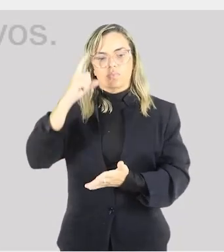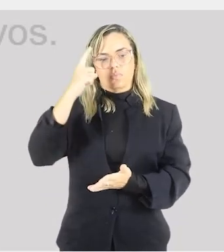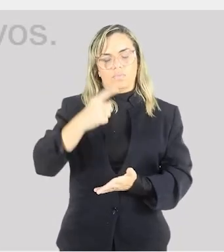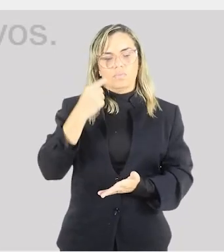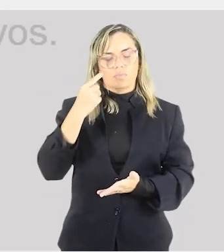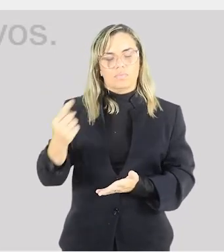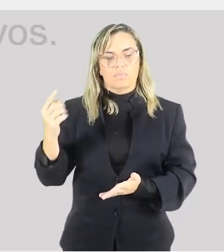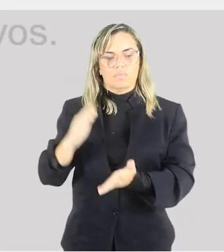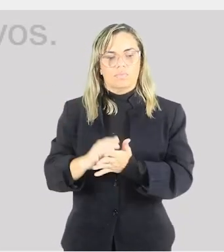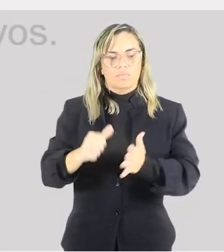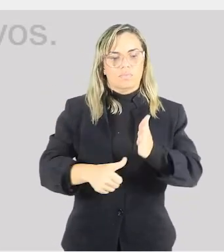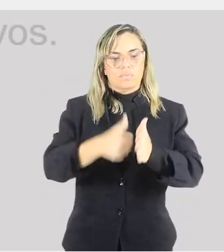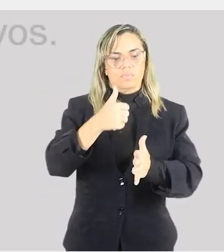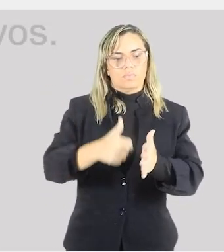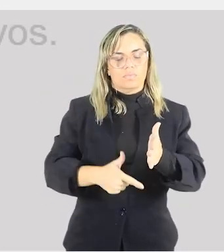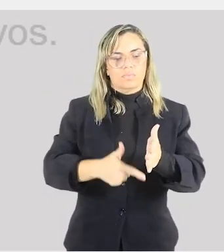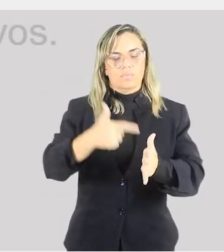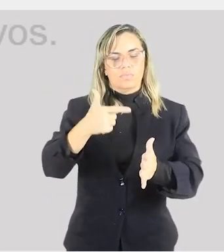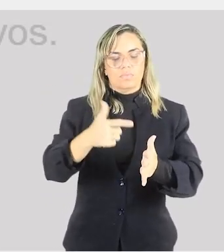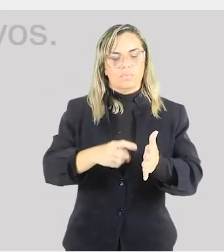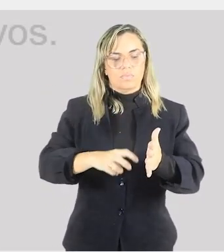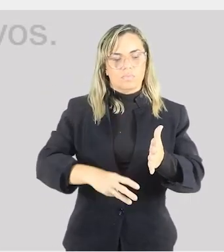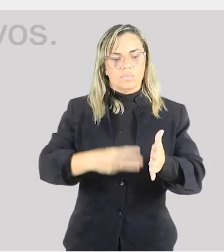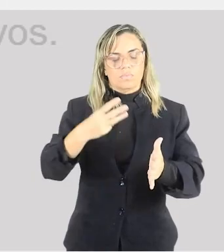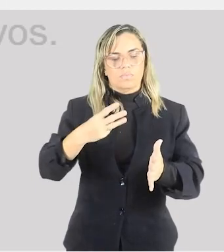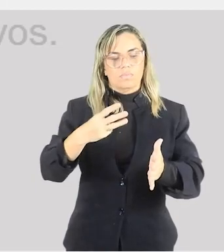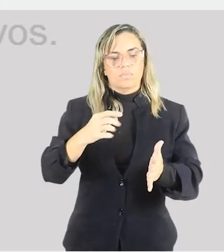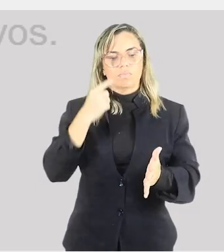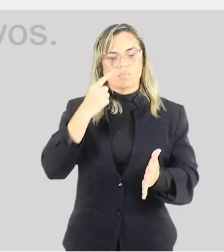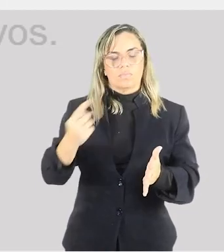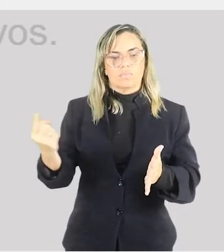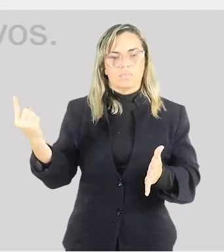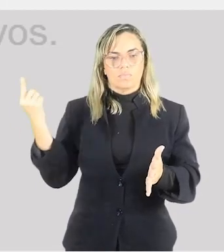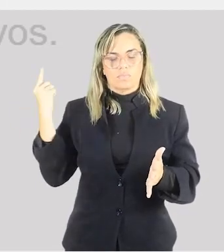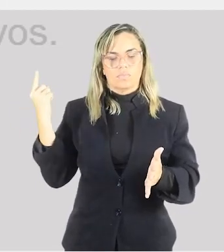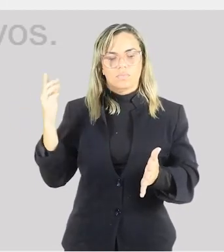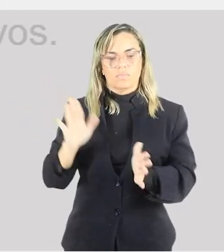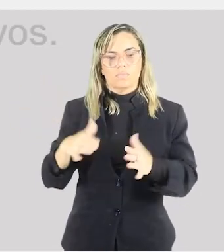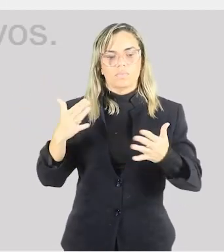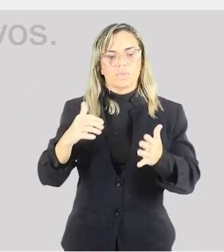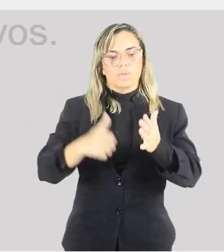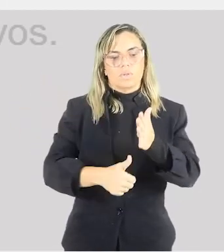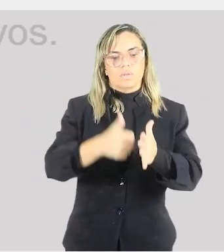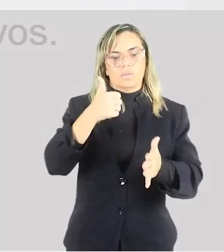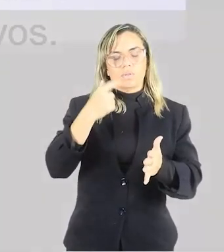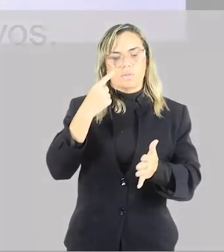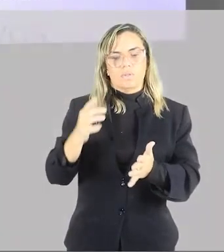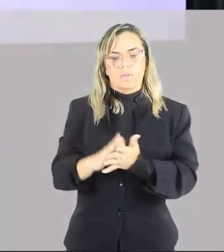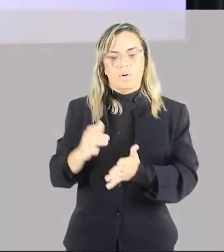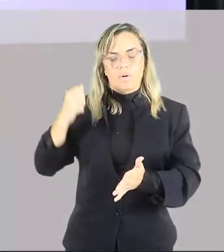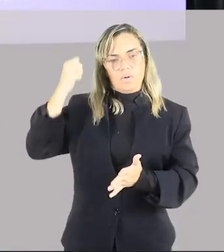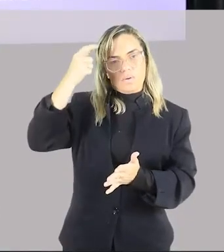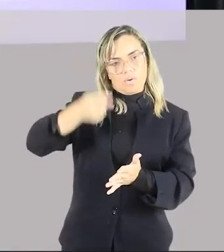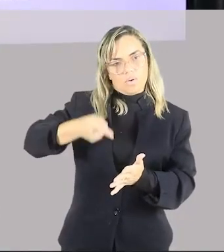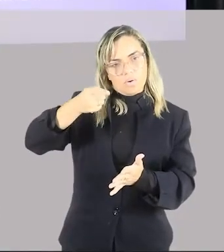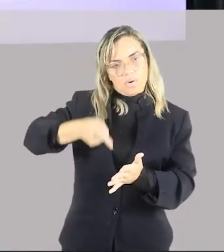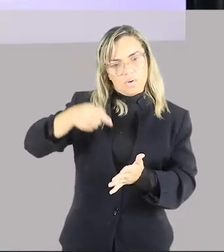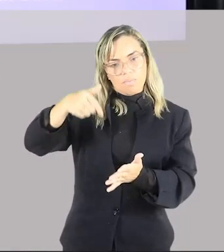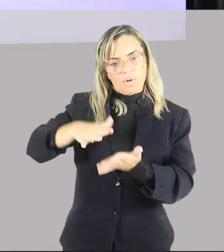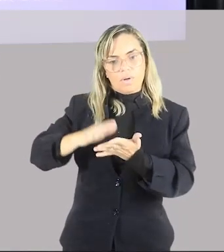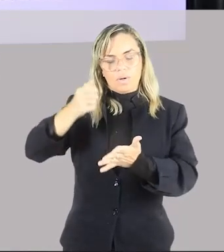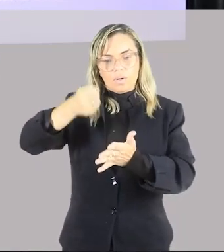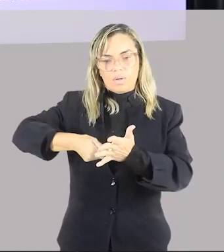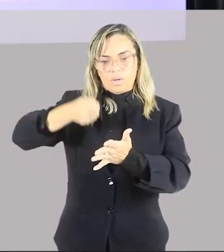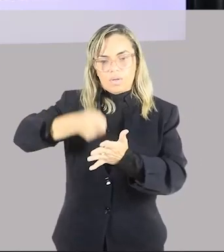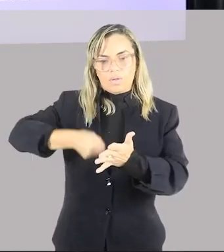ato. Nós temos os atos de império, de gestão e de expediente. Os atos de império, eles impõem obrigações